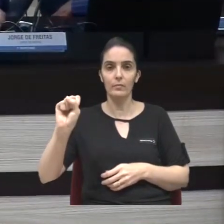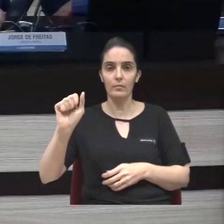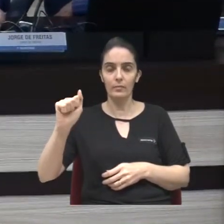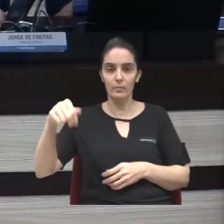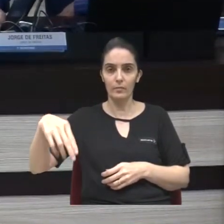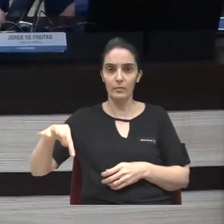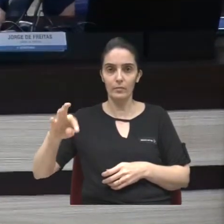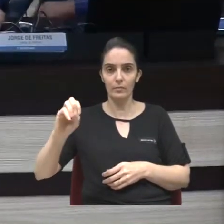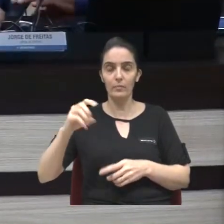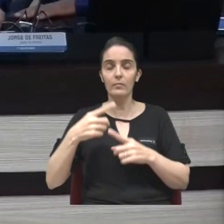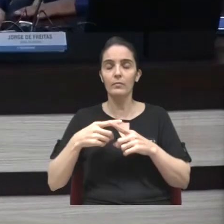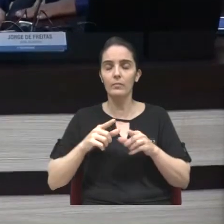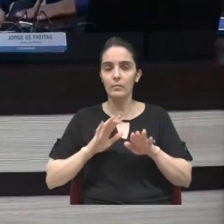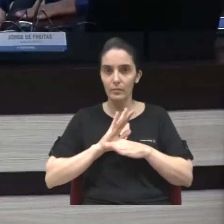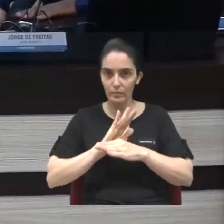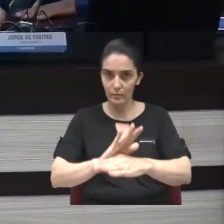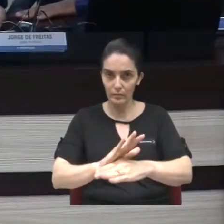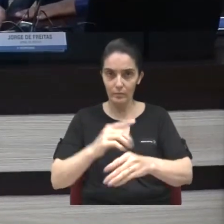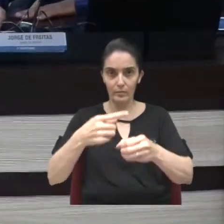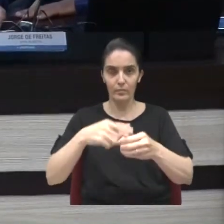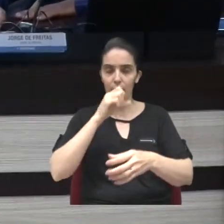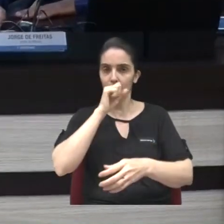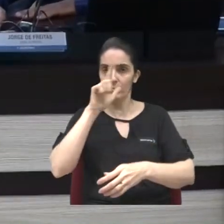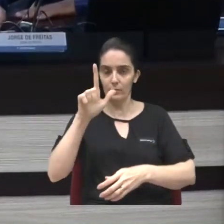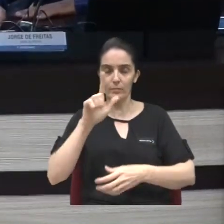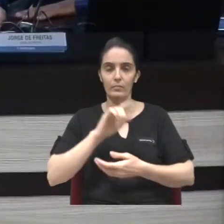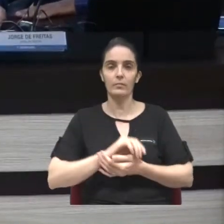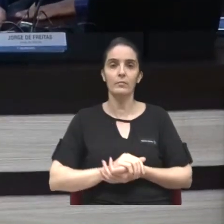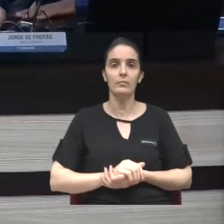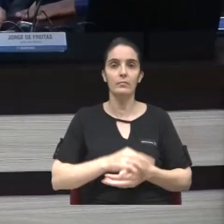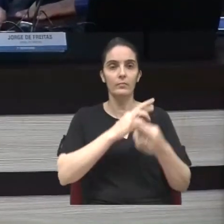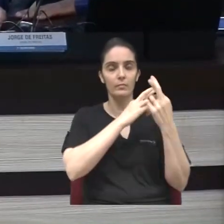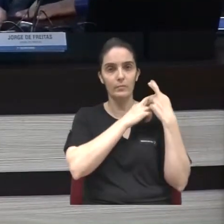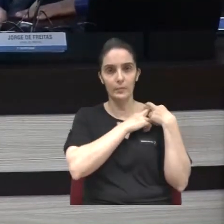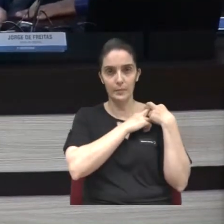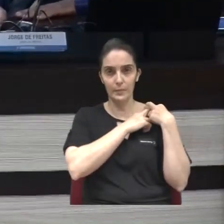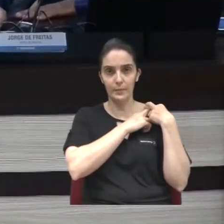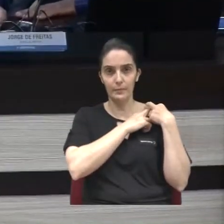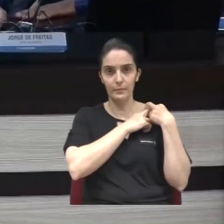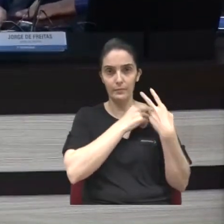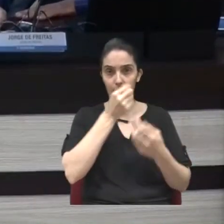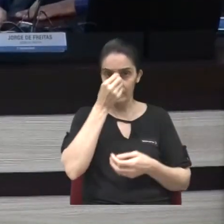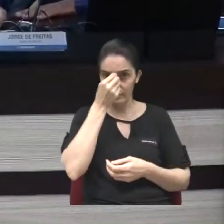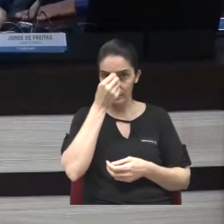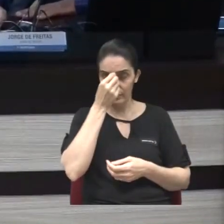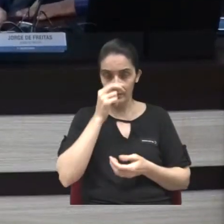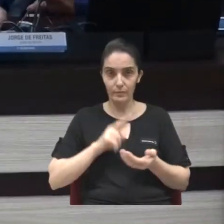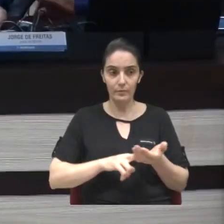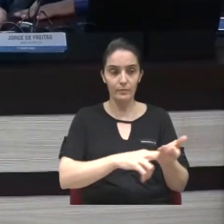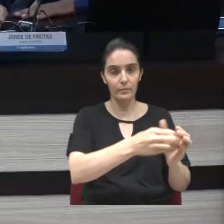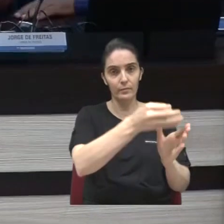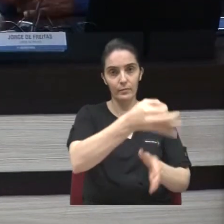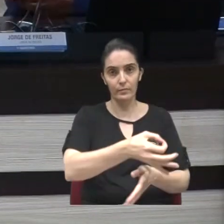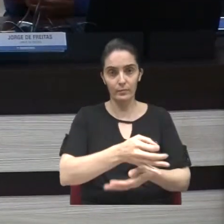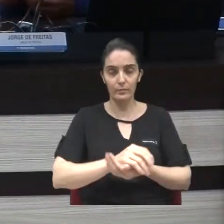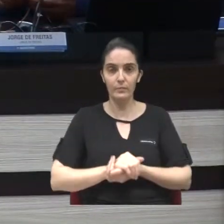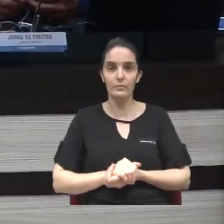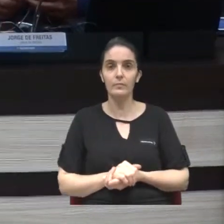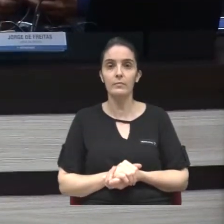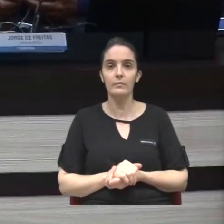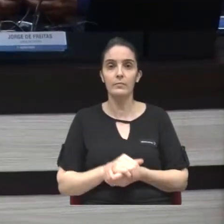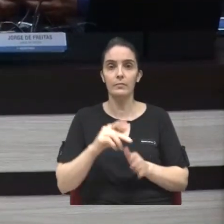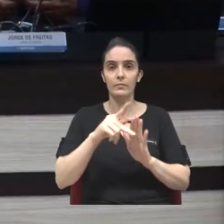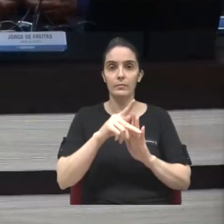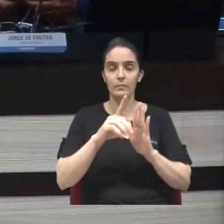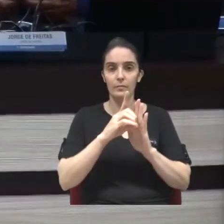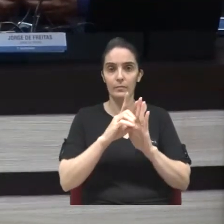população do município de Limeira. Autoria, vereador Jorge de Freitas. As comissões. Projeto de Decreto